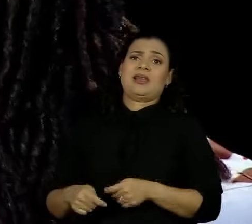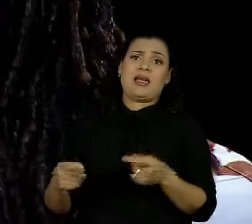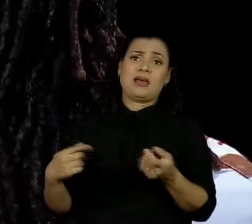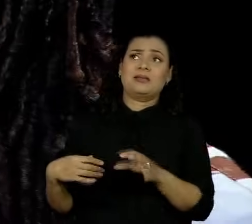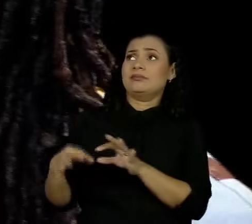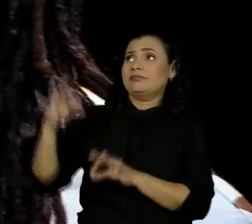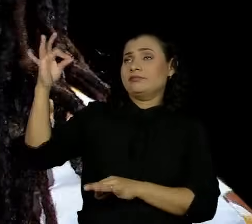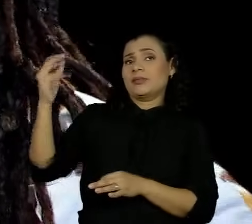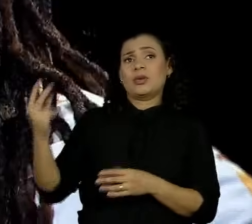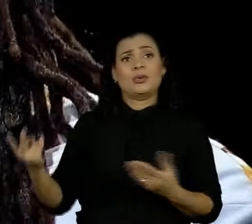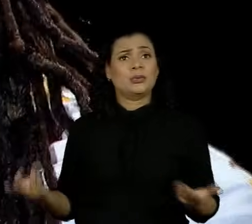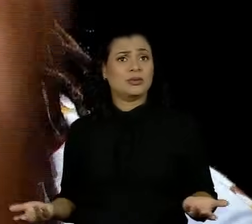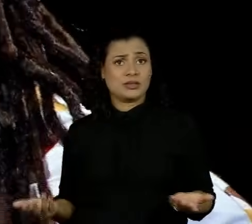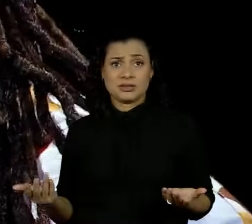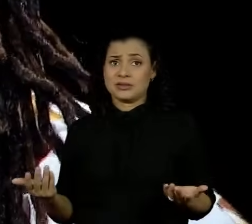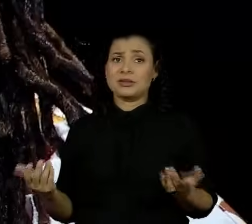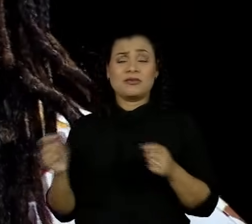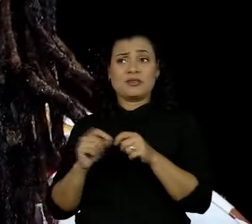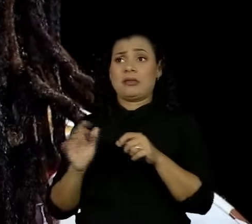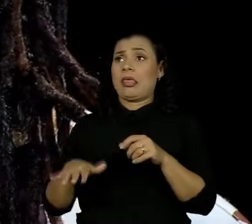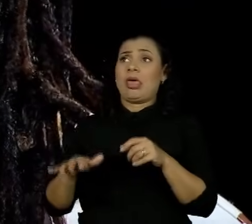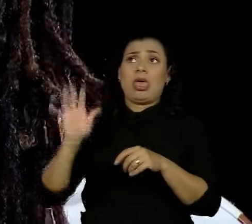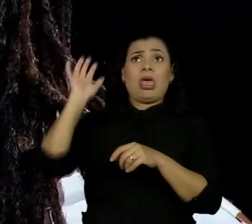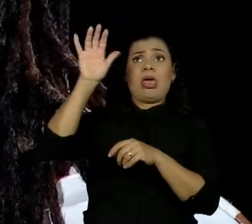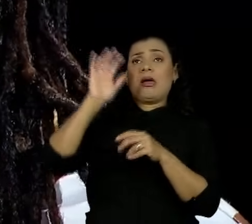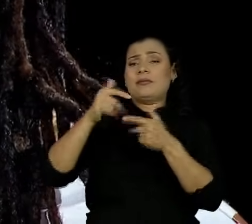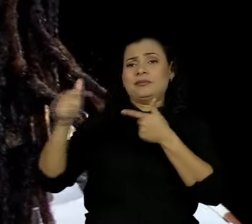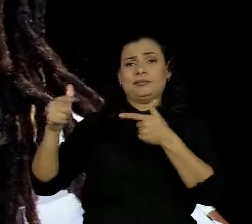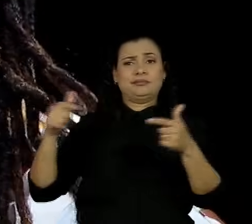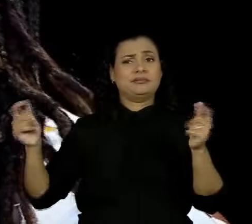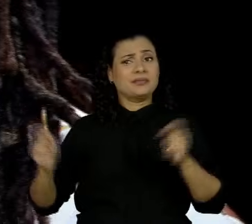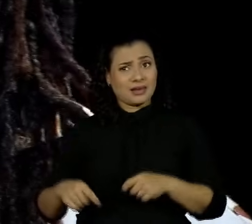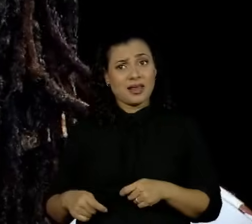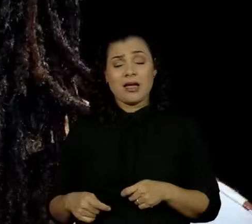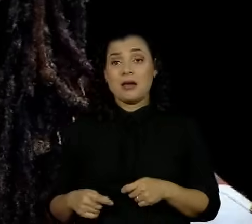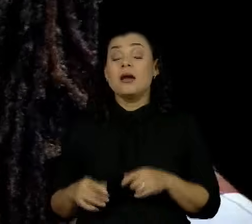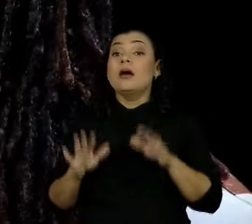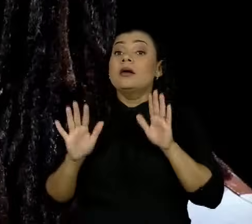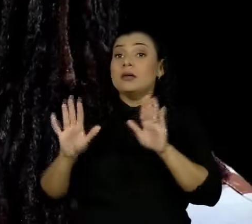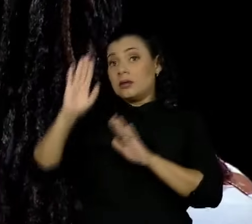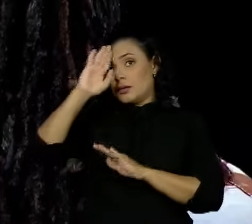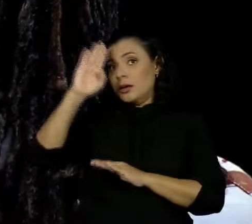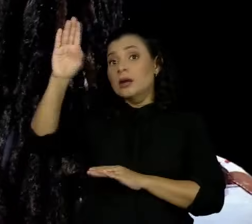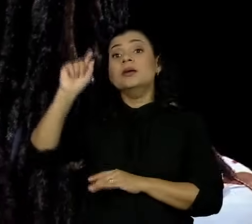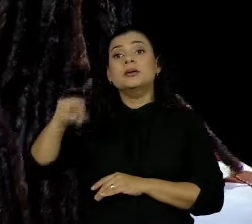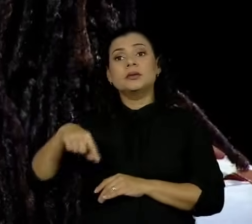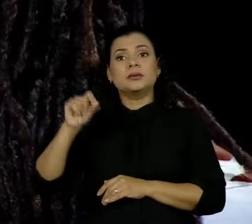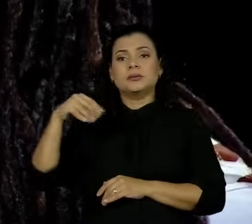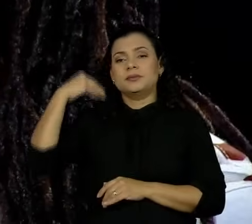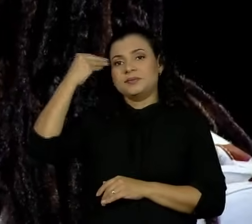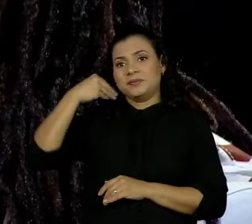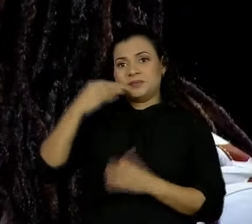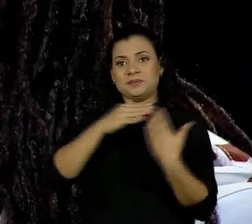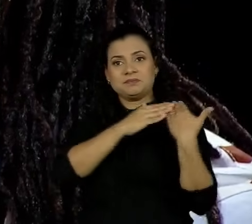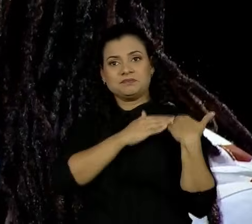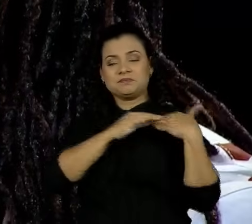altura, Pode. 2,15 metros fazendo coisas E- que um armador também faz, né? É. Mas eu acho que são experiências e papéis diferentes, né,